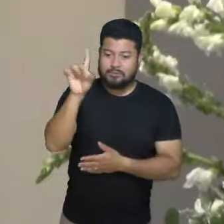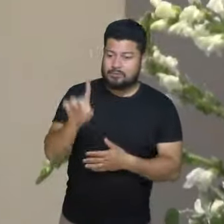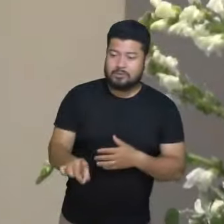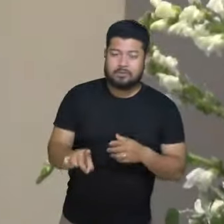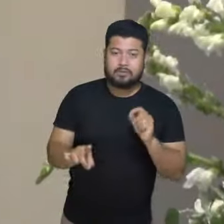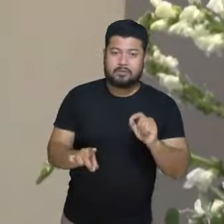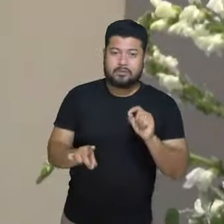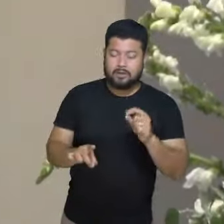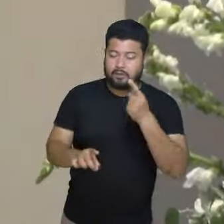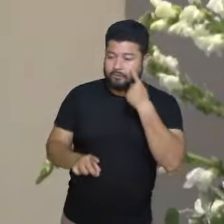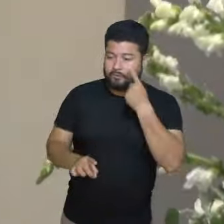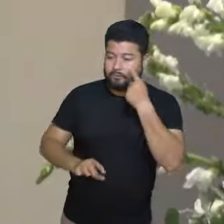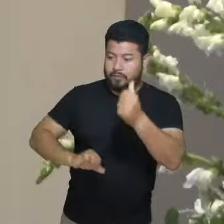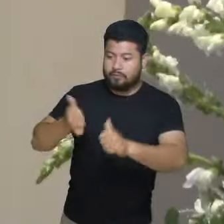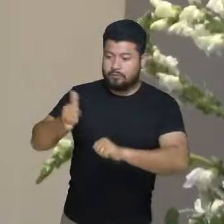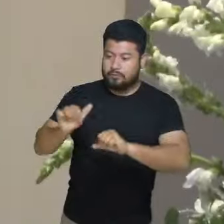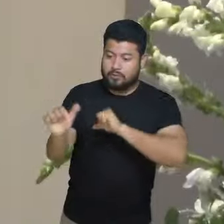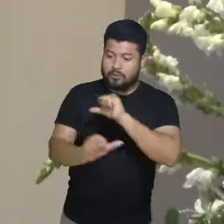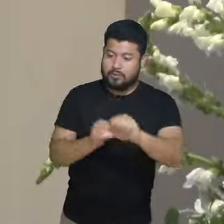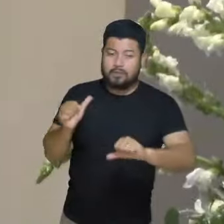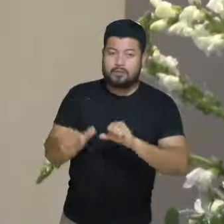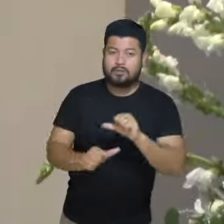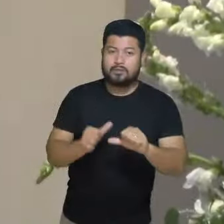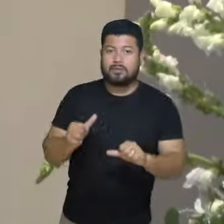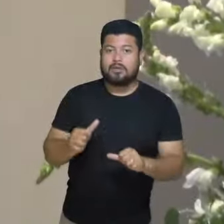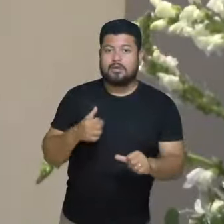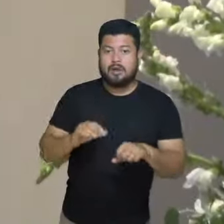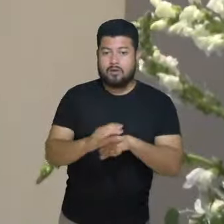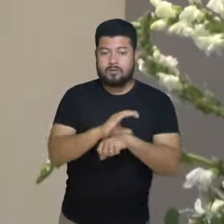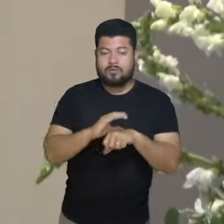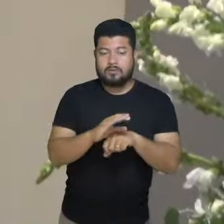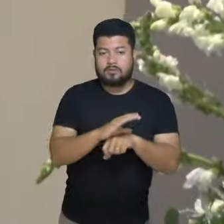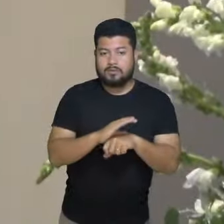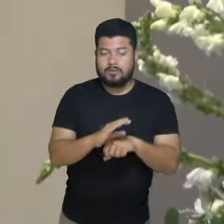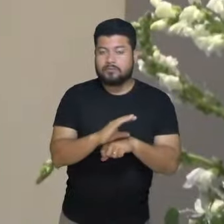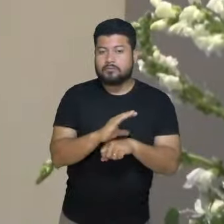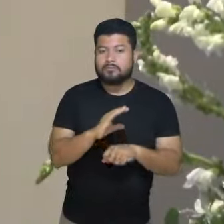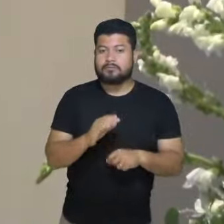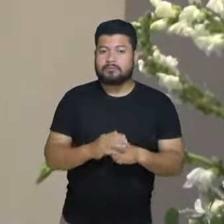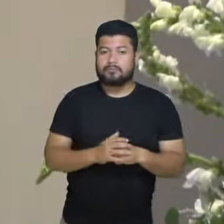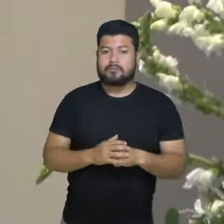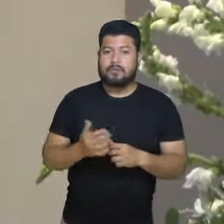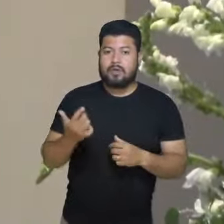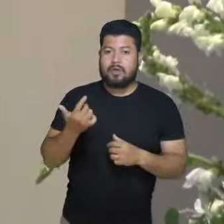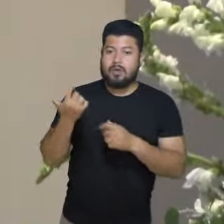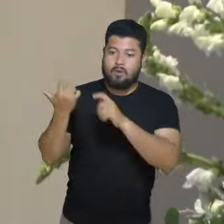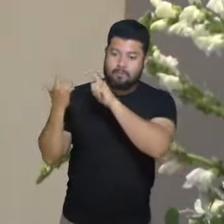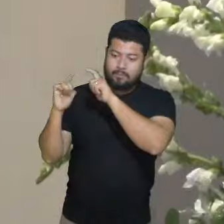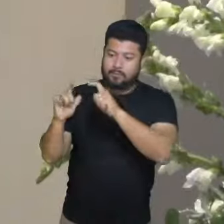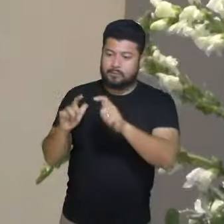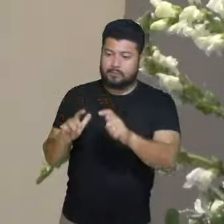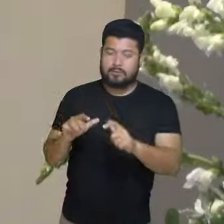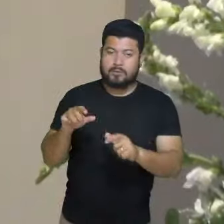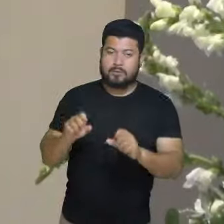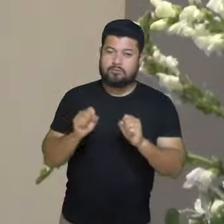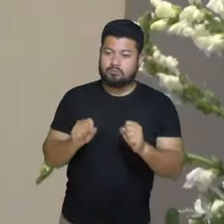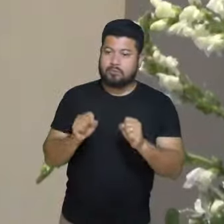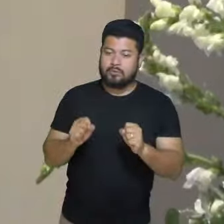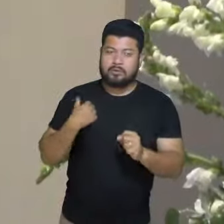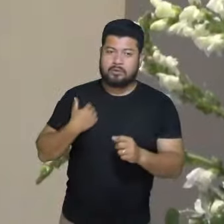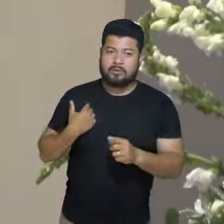reformar e de modificar a sua Constituição e que nenhuma geração pode sujeitar